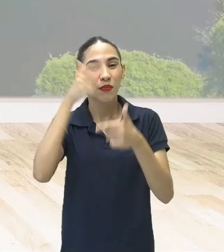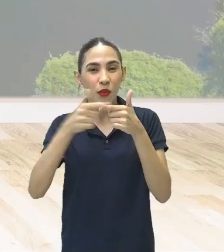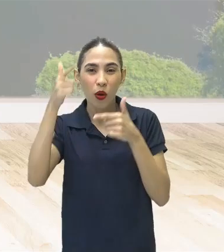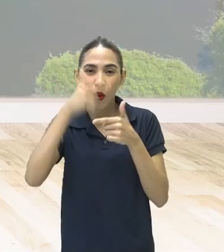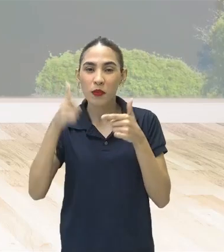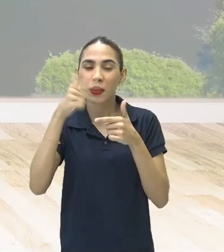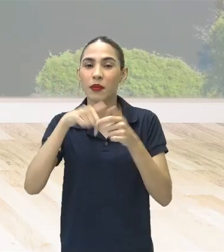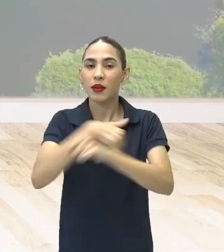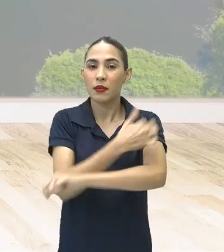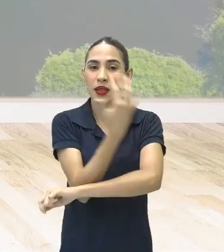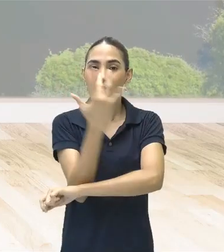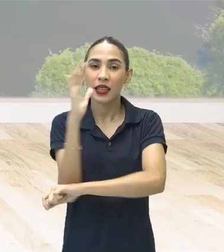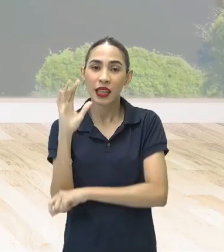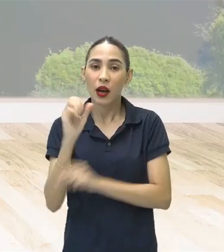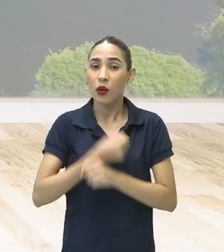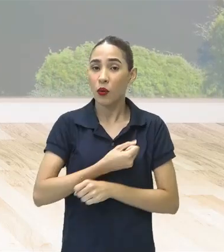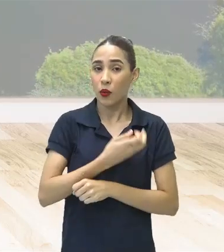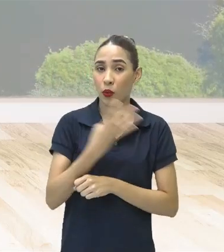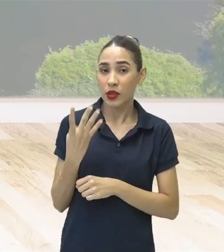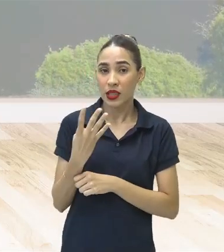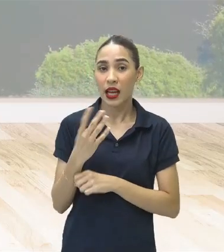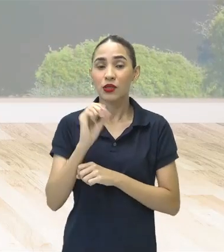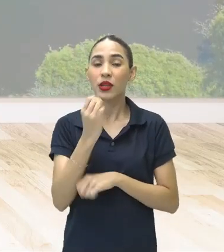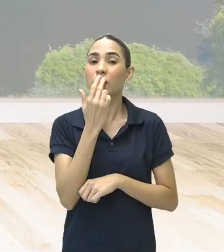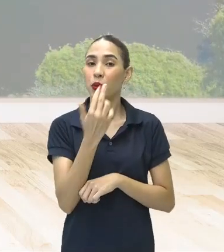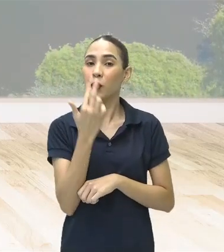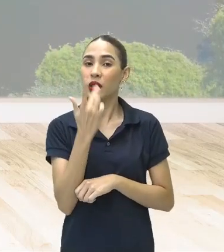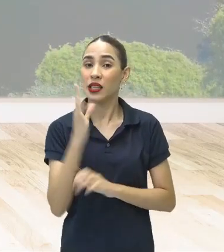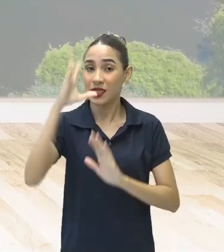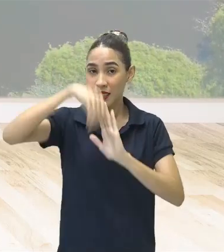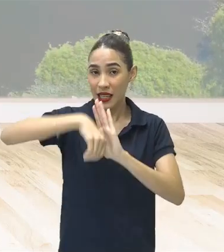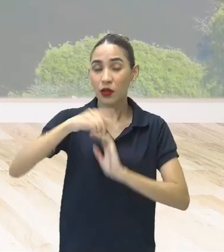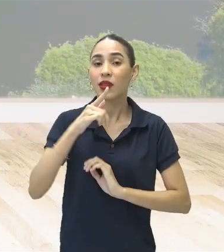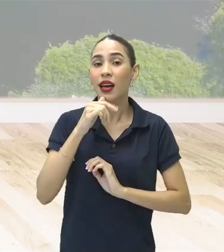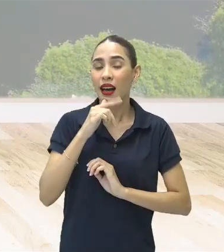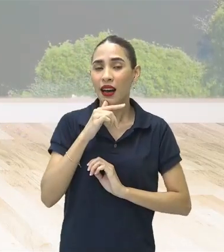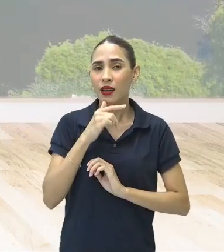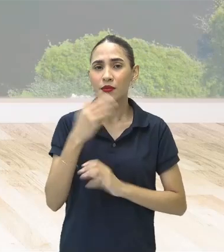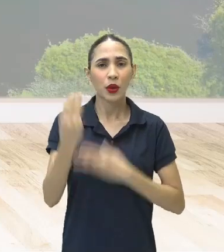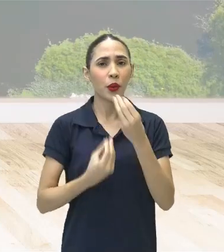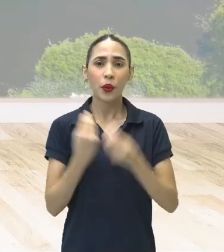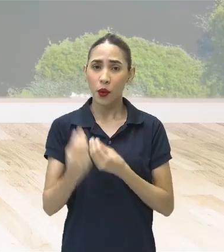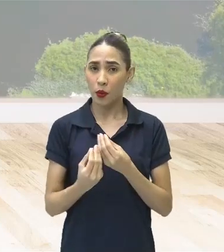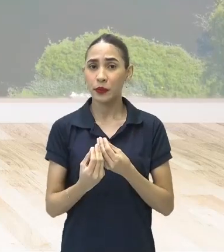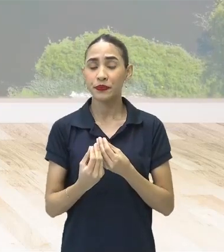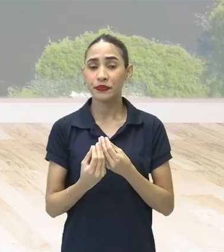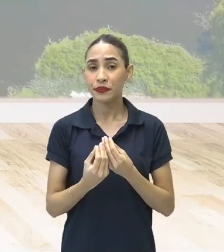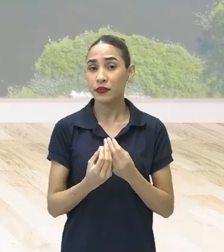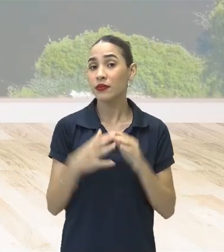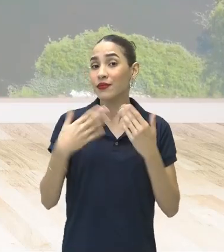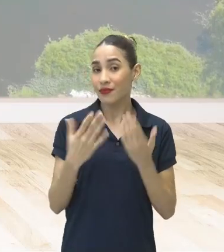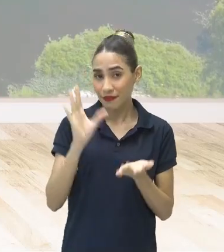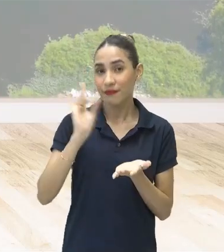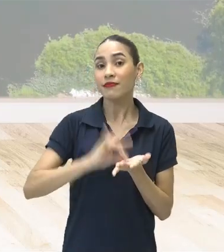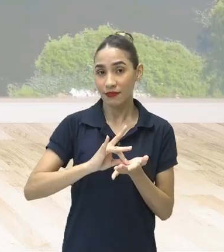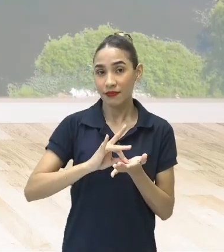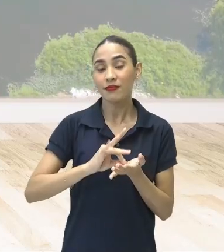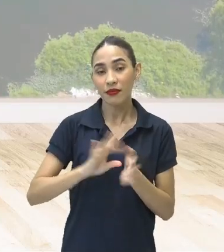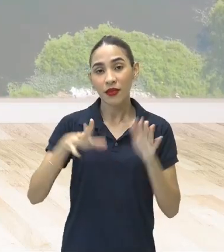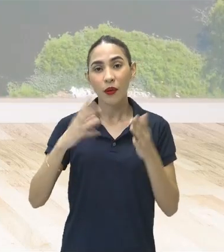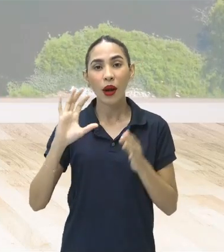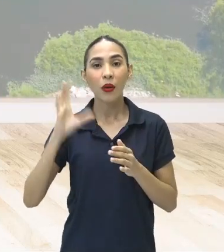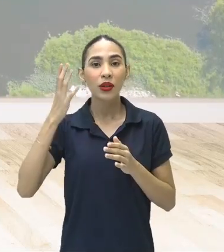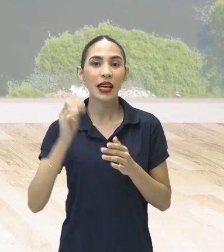ambiental provocado pelo excesso de nutrientes na água. Como assim excesso de nutrientes? Exatamente. Acontece